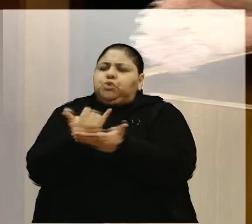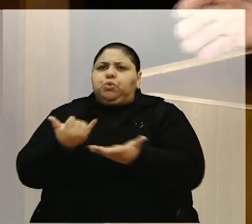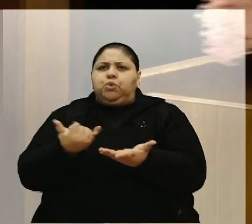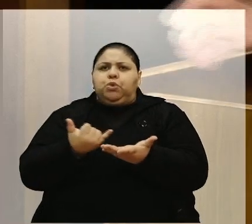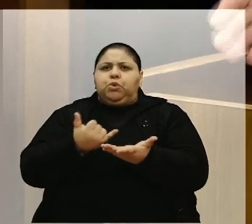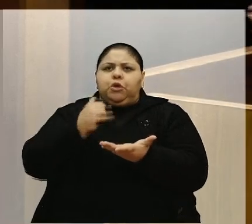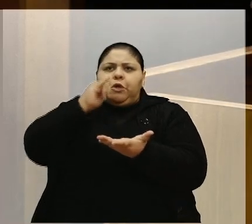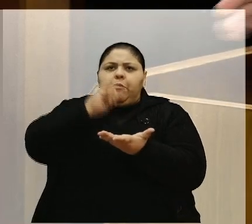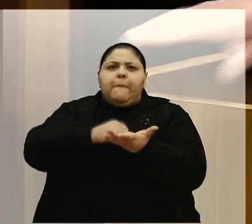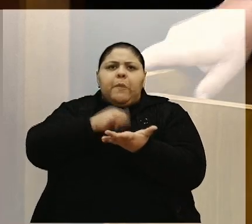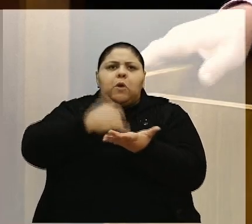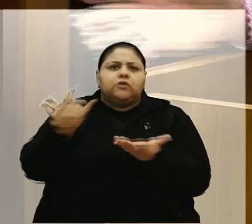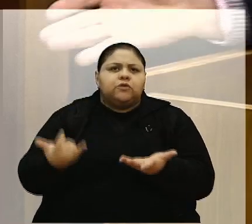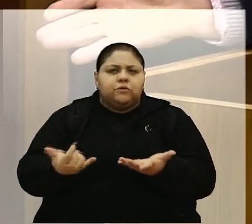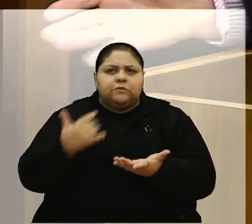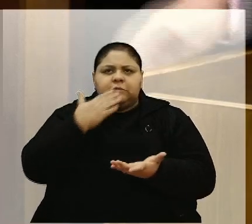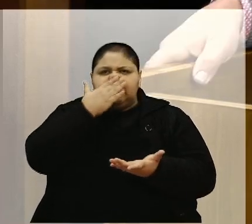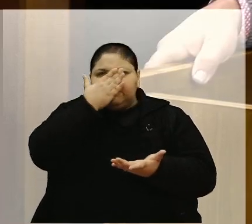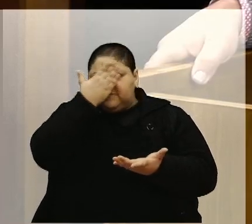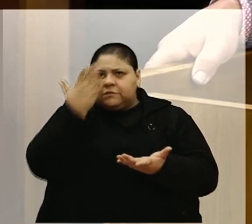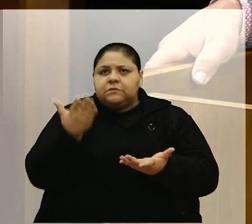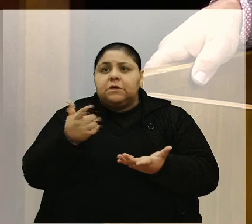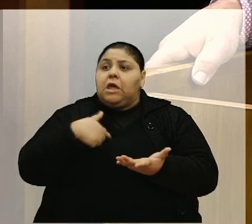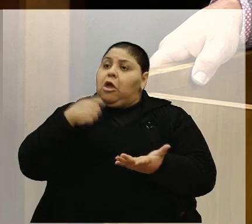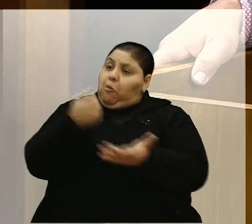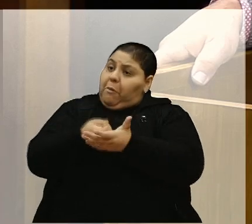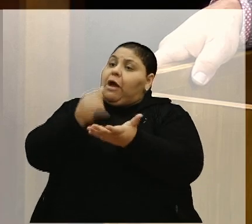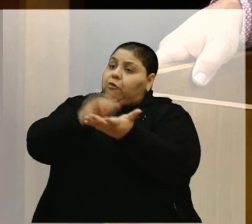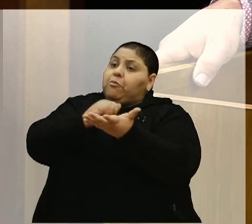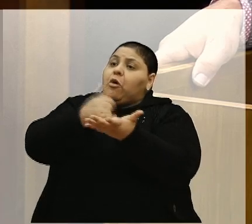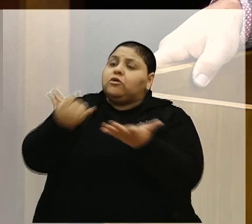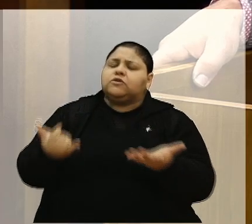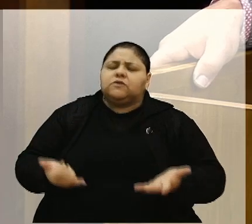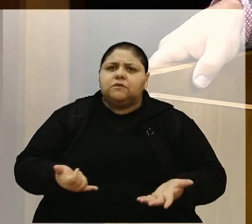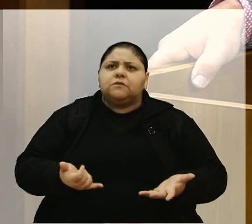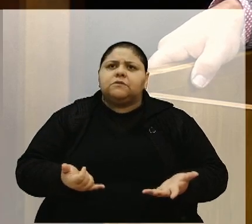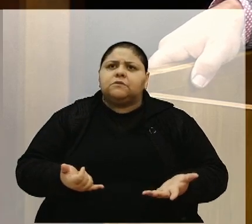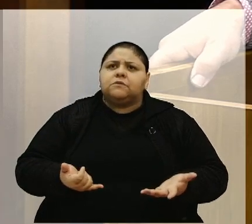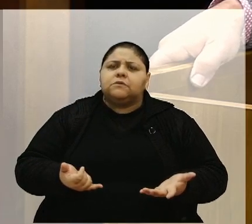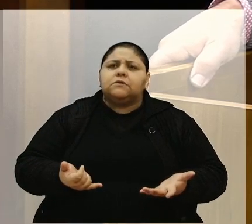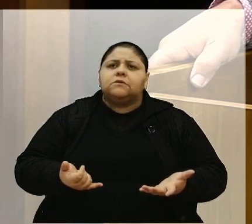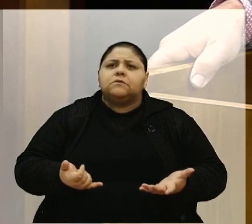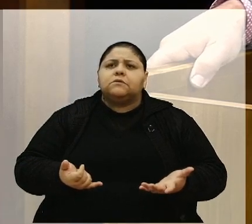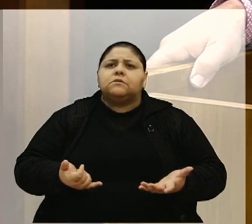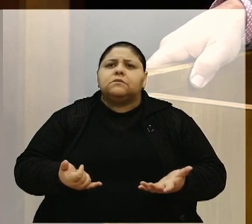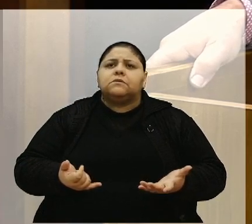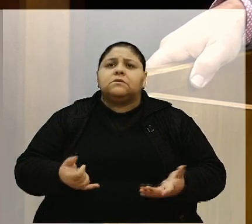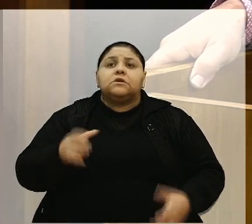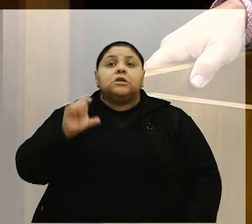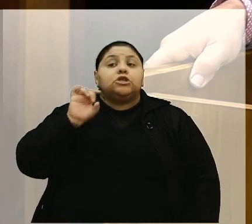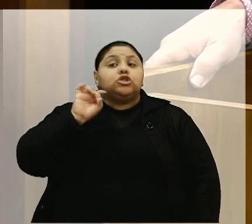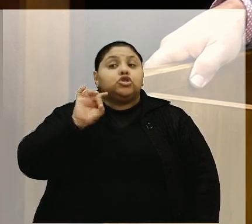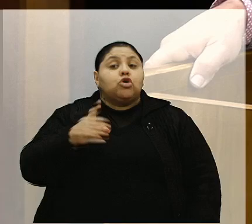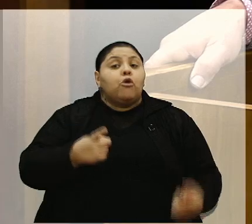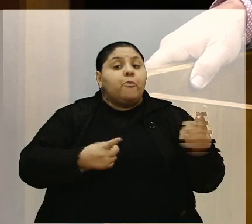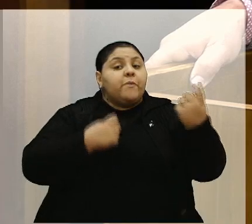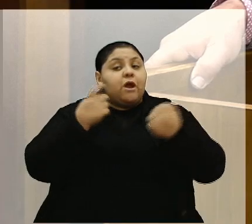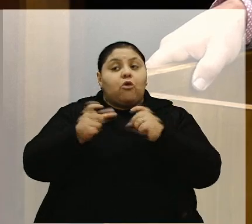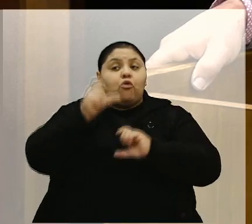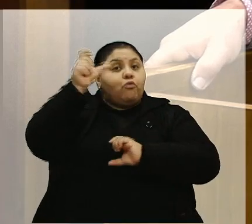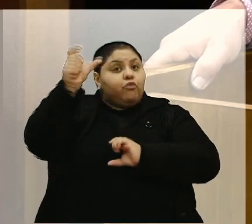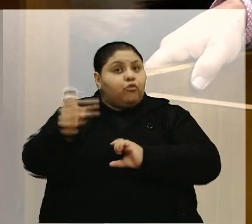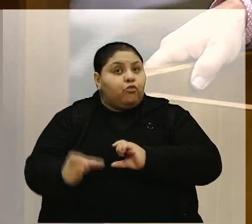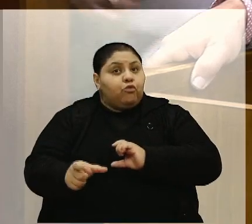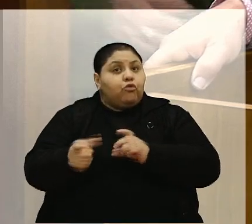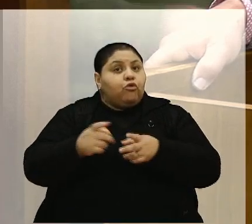casa, atrapalhando. Não, eu pago imposto. Então isso é só para algumas pessoas. O nosso